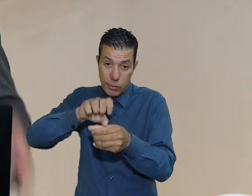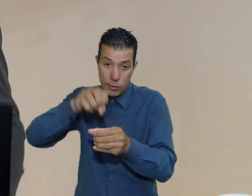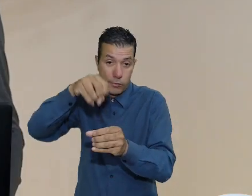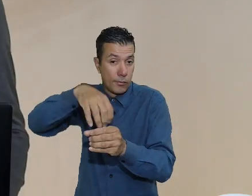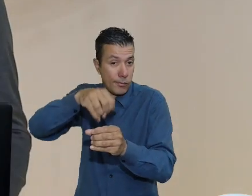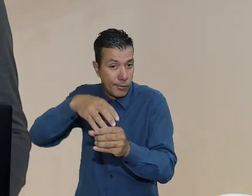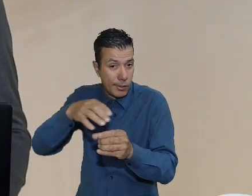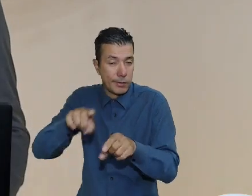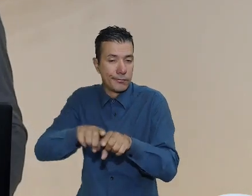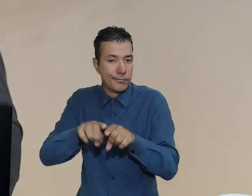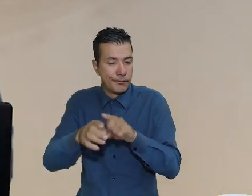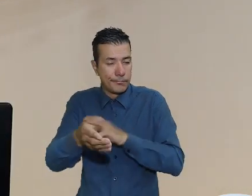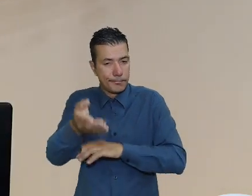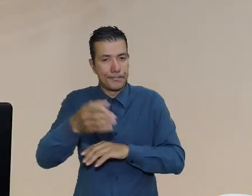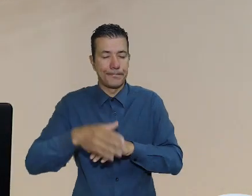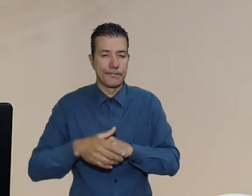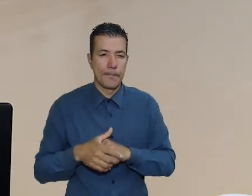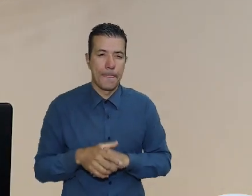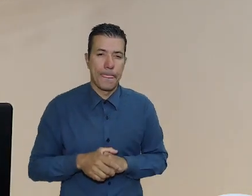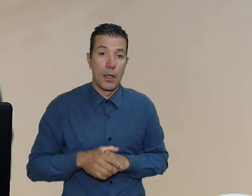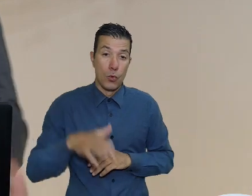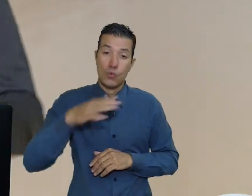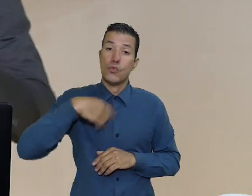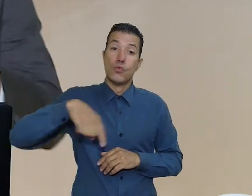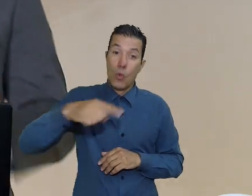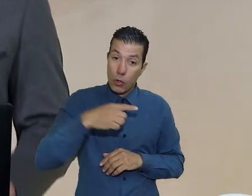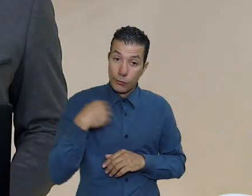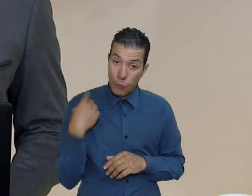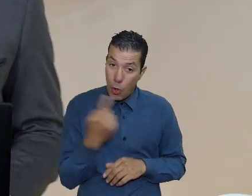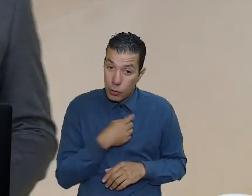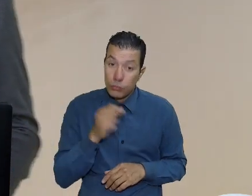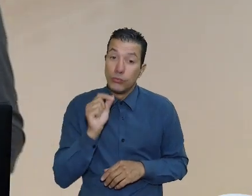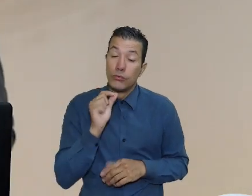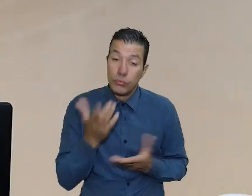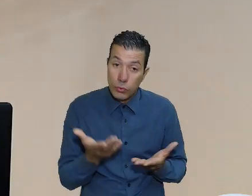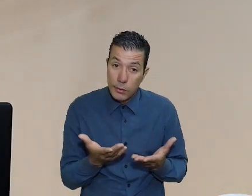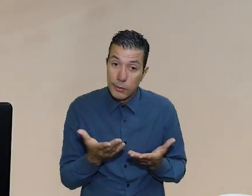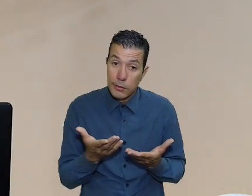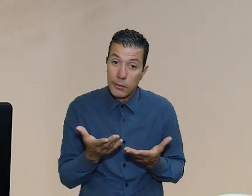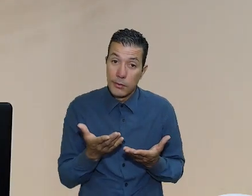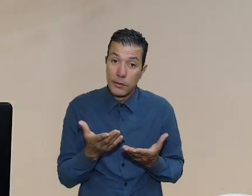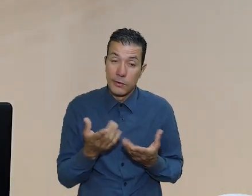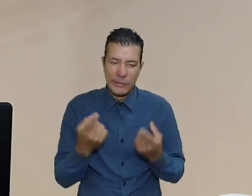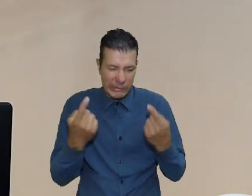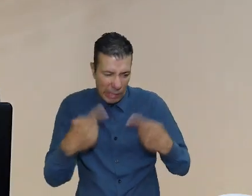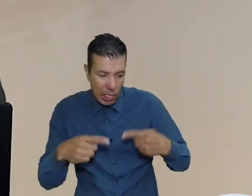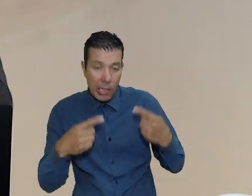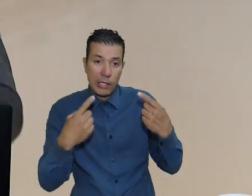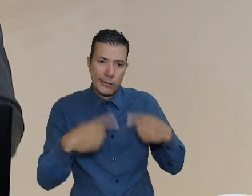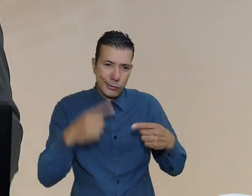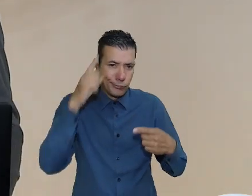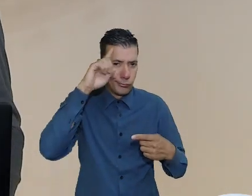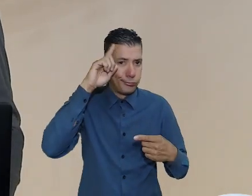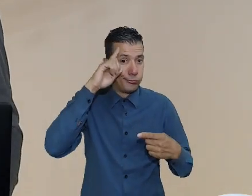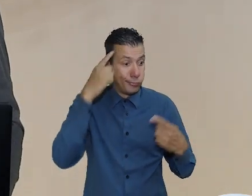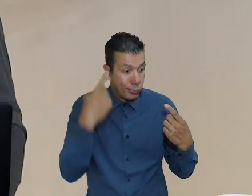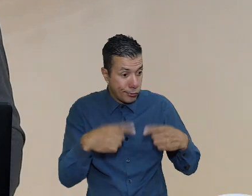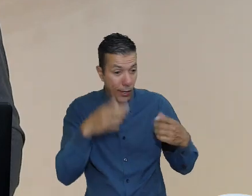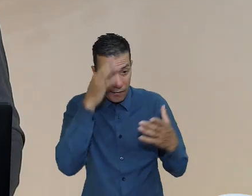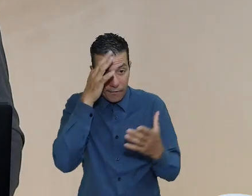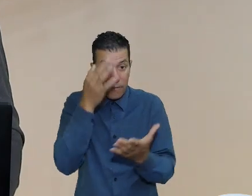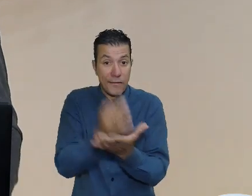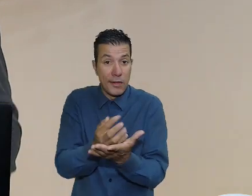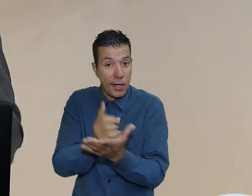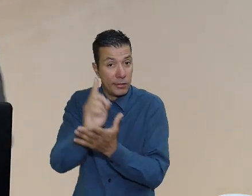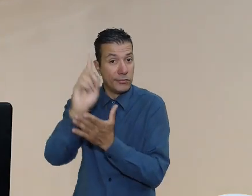das ofertas. Todos nós, cada um de nós, somos desafiados a cada dia sermos fiéis a